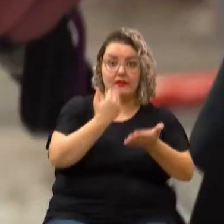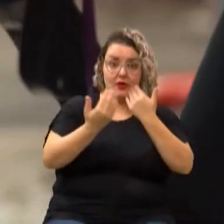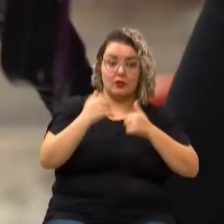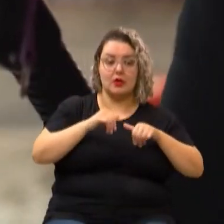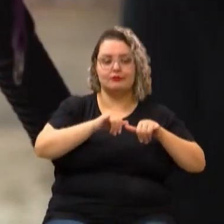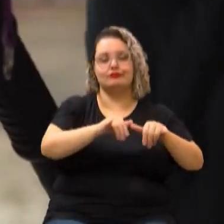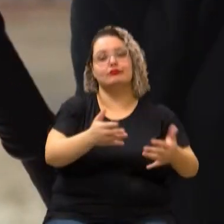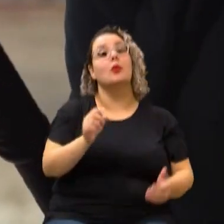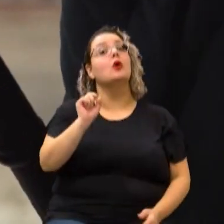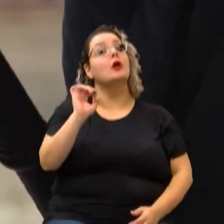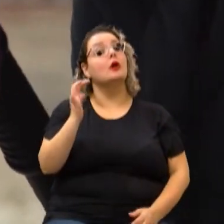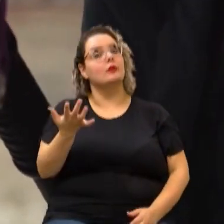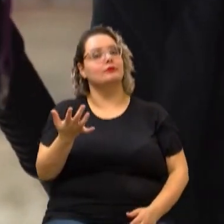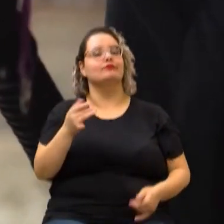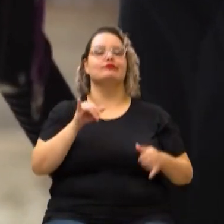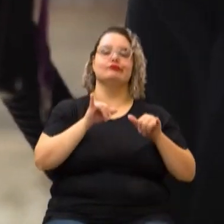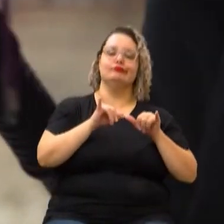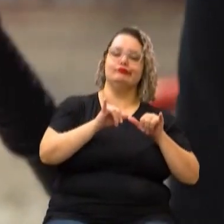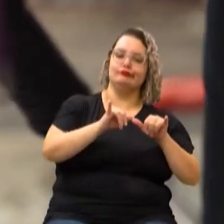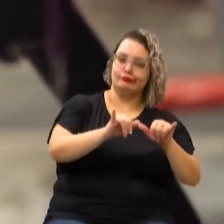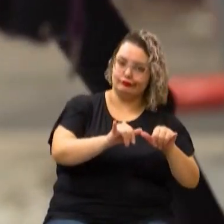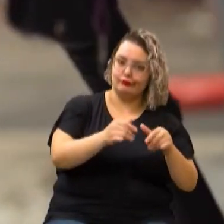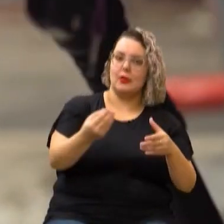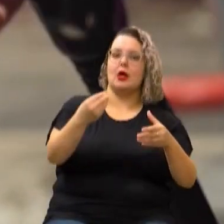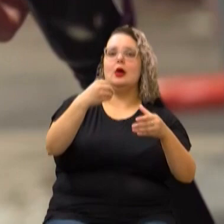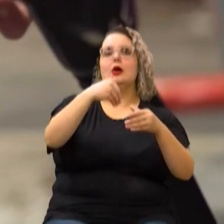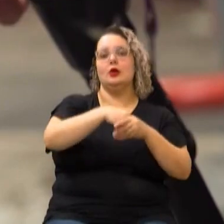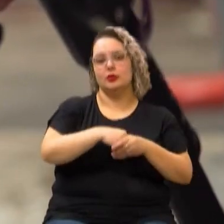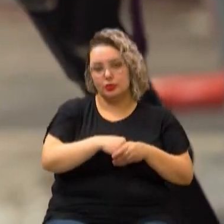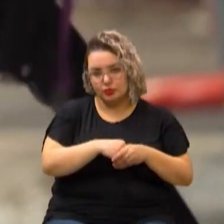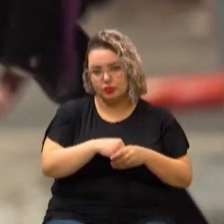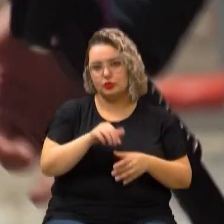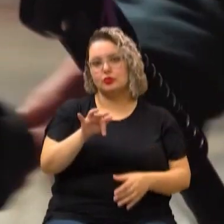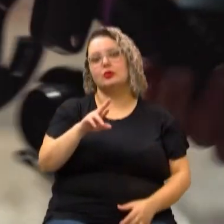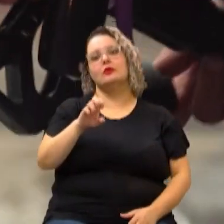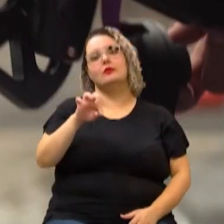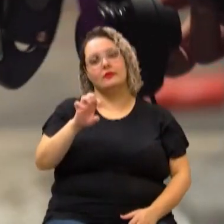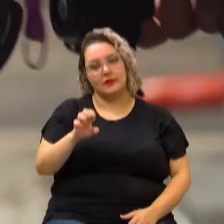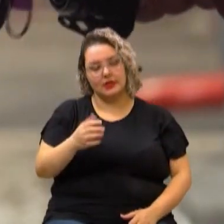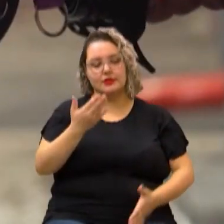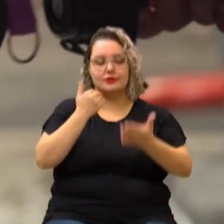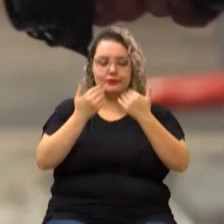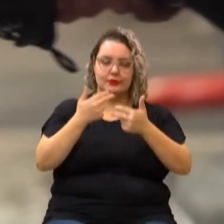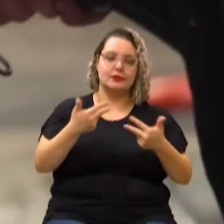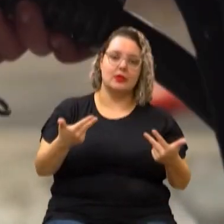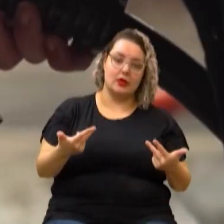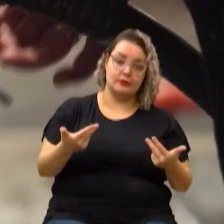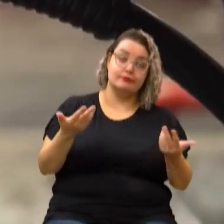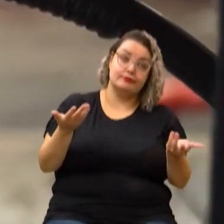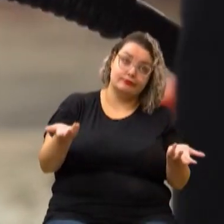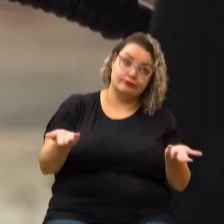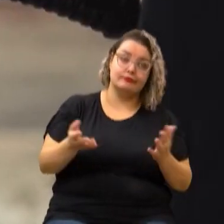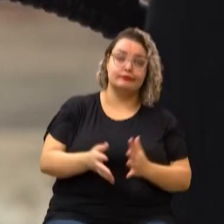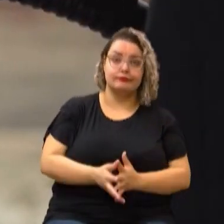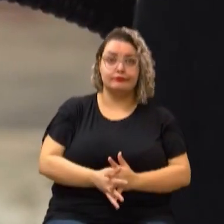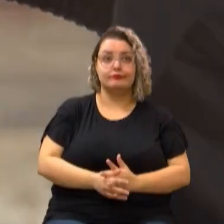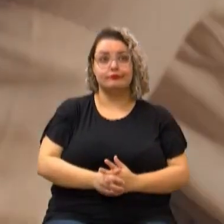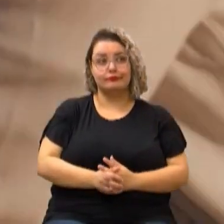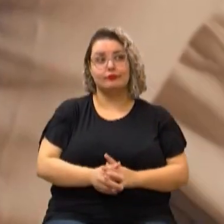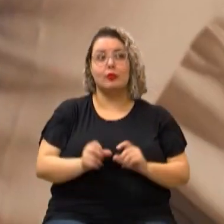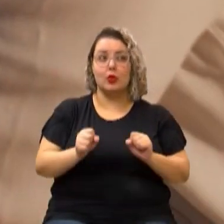medicamento, inclusive, ele tem uma liberação de aumento autorizada pelo governo periodicamente. Mas quando vem